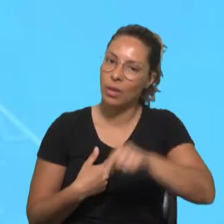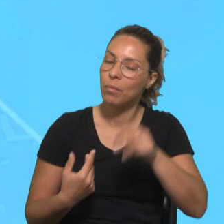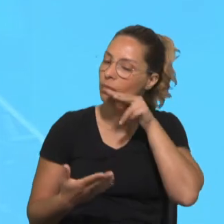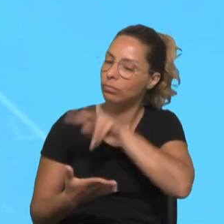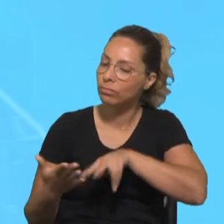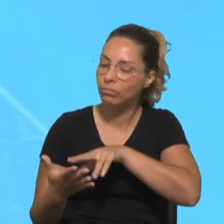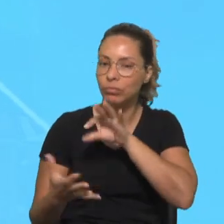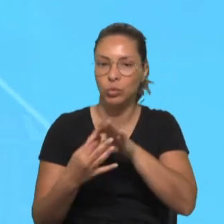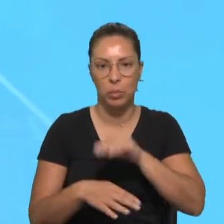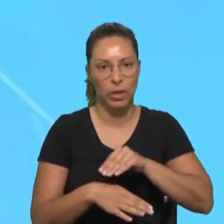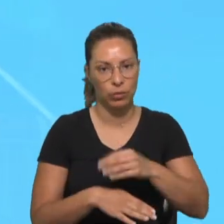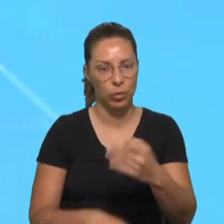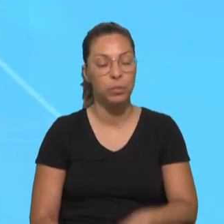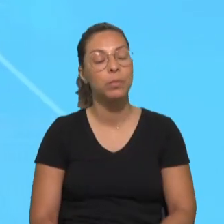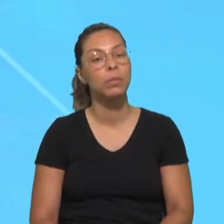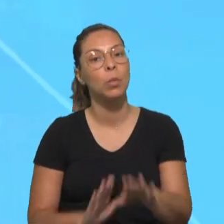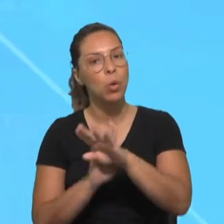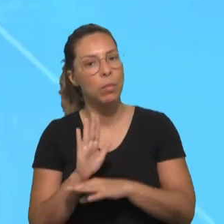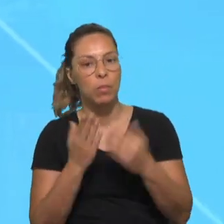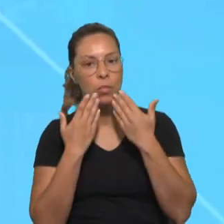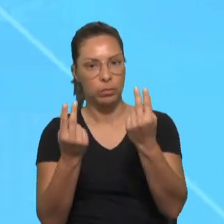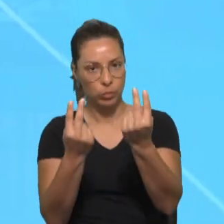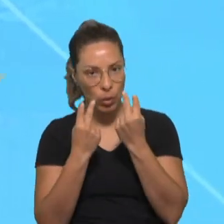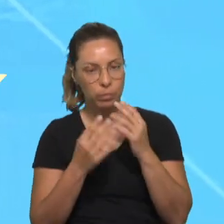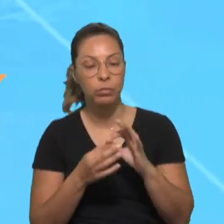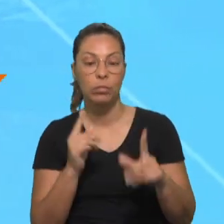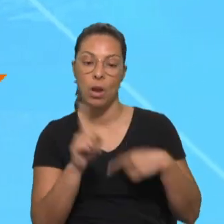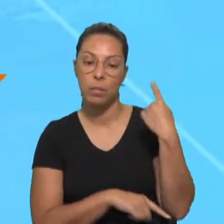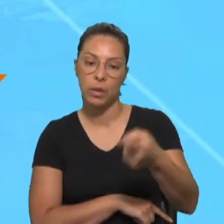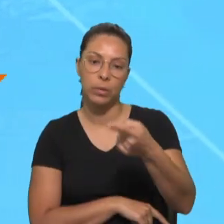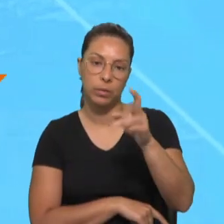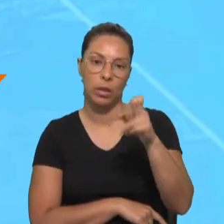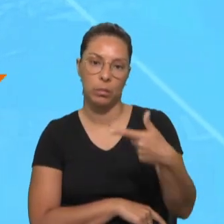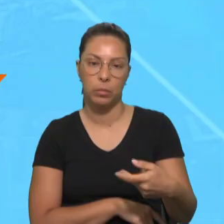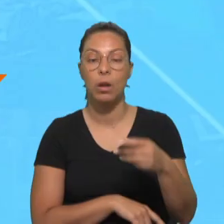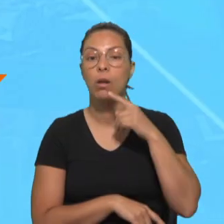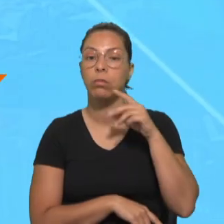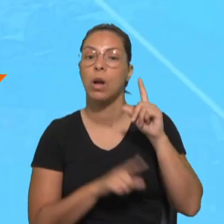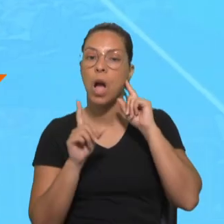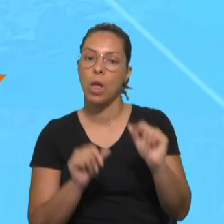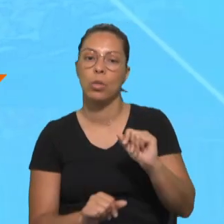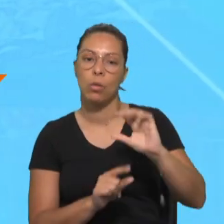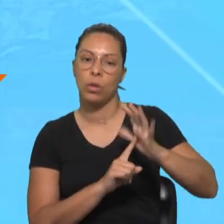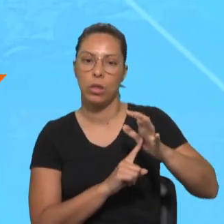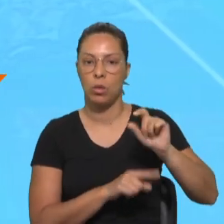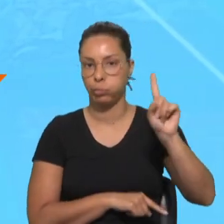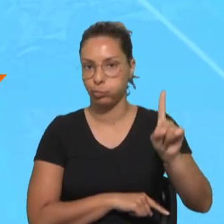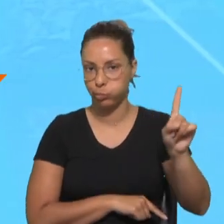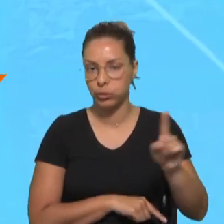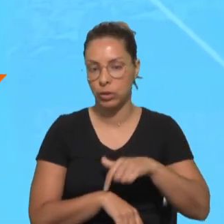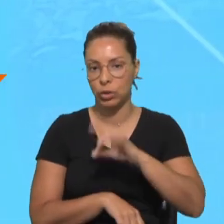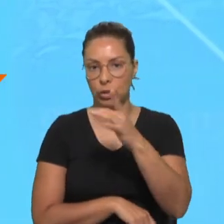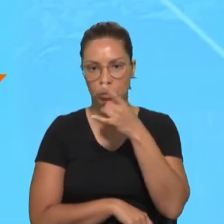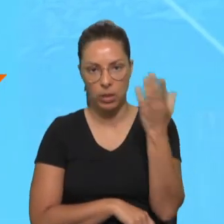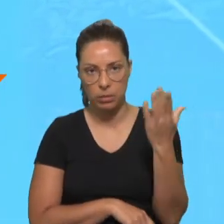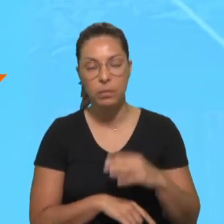que agradecemos também. Obrigada a si também por ter estado connosco. Marcamos encontro amanhã na Antena 1. Damos-lhe os bons dias pelas 6 horas.